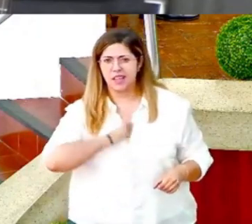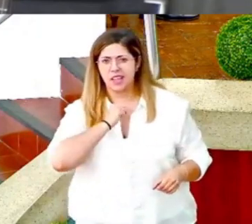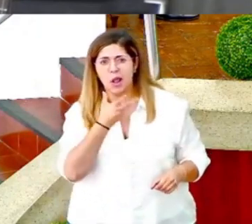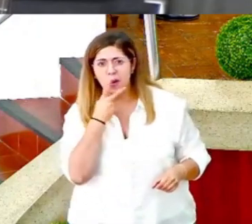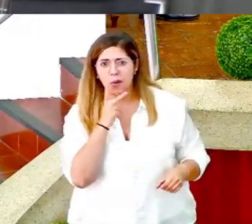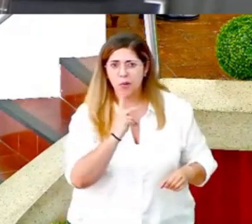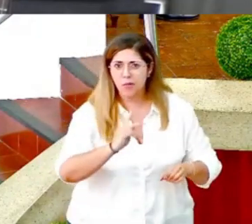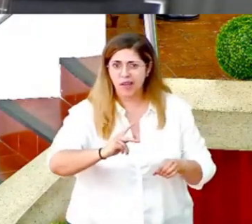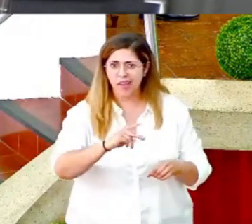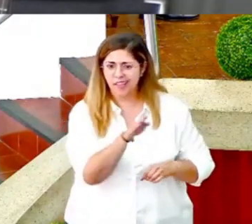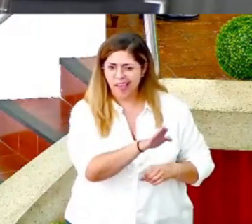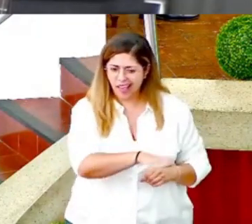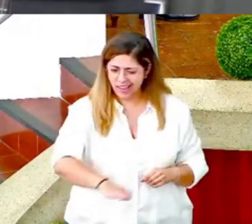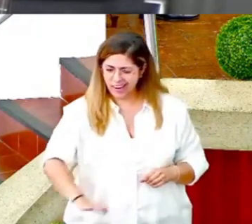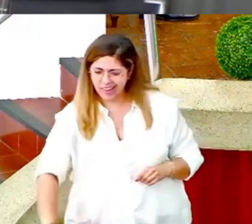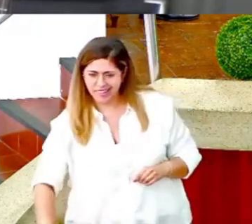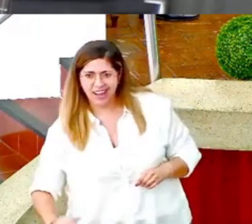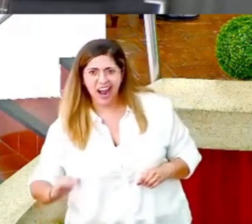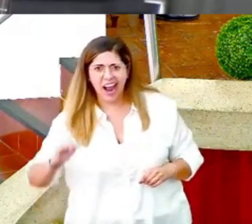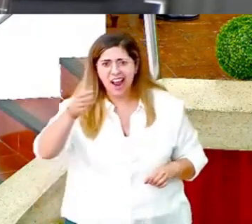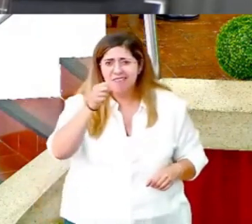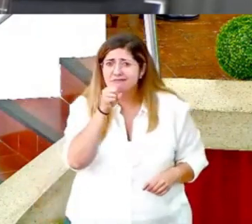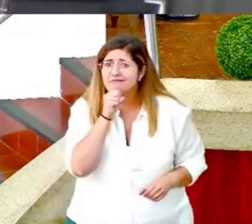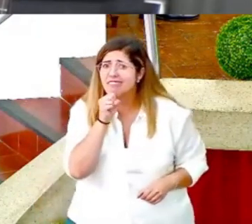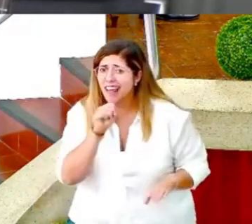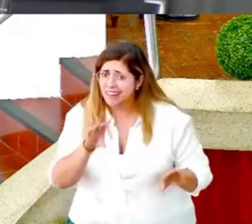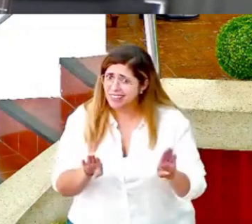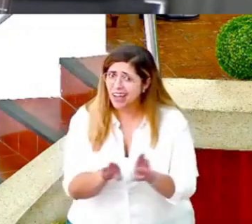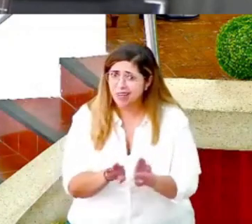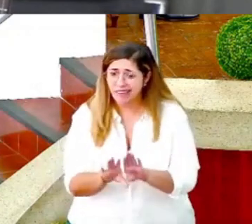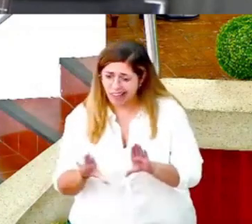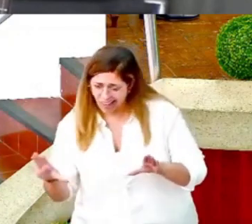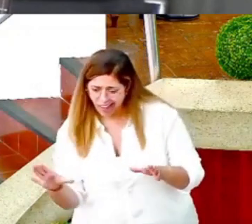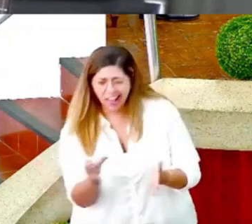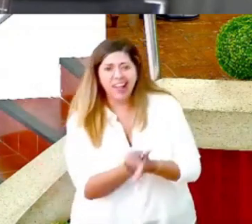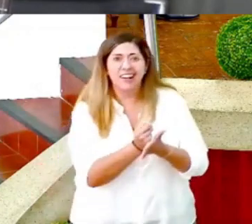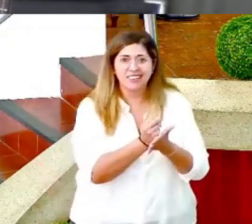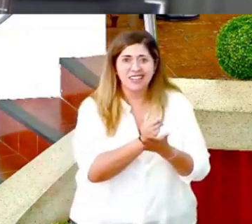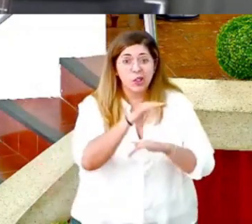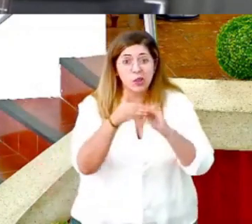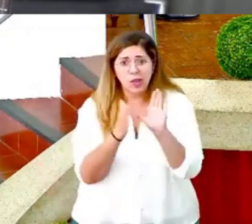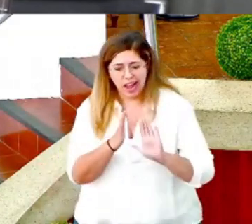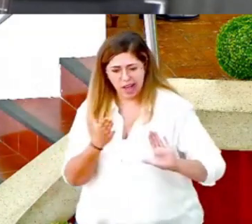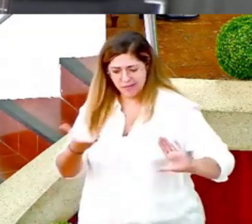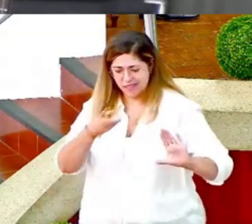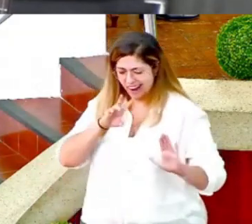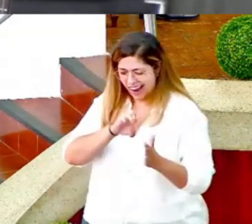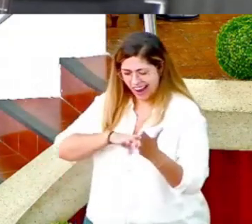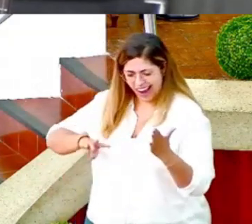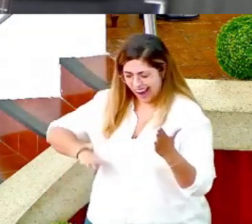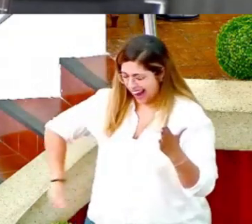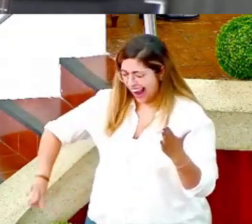desde o menor até o maior, leu diante deles todas as palavras do livro da aliança que fora